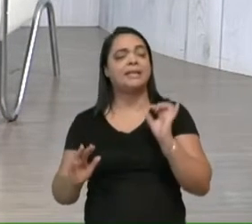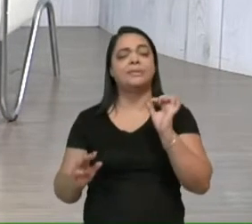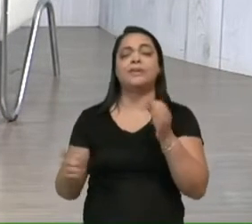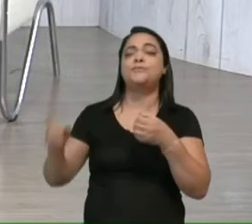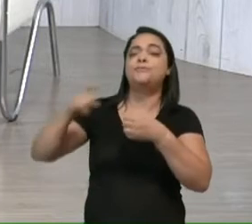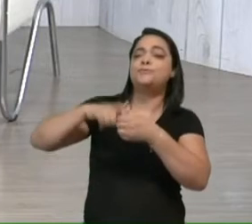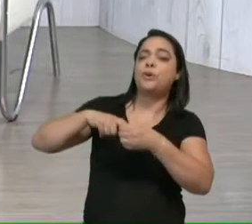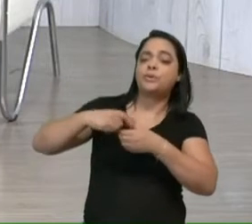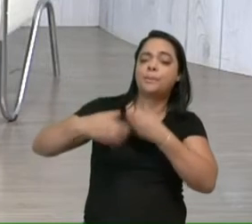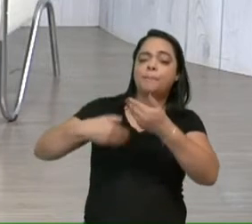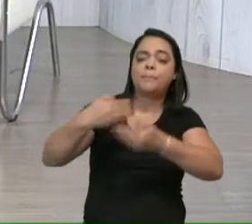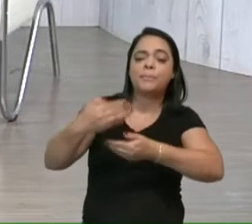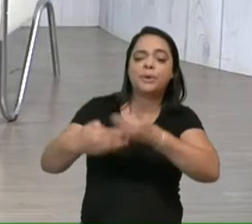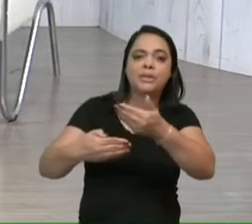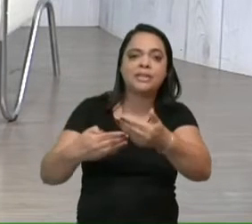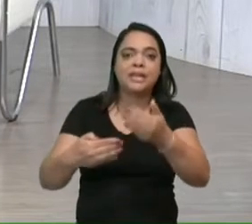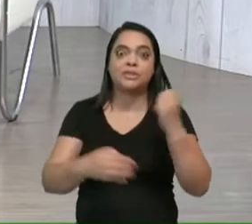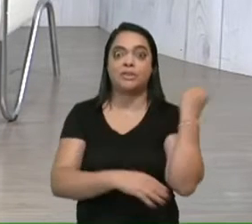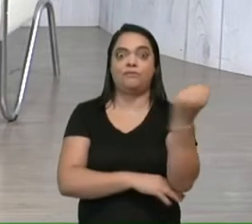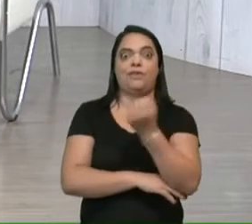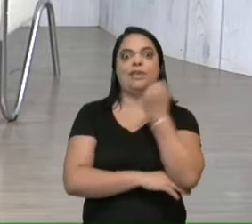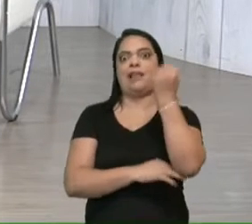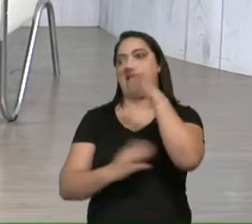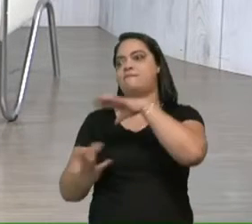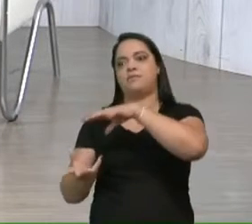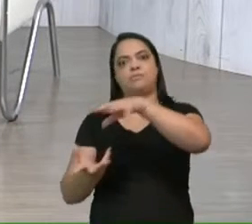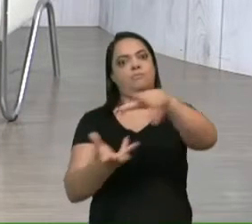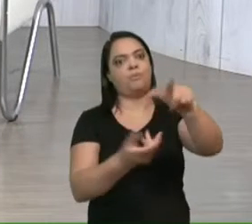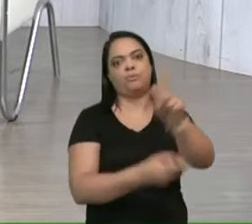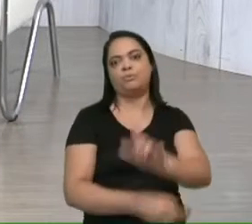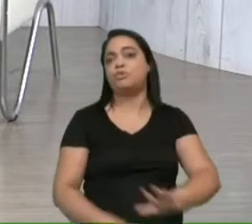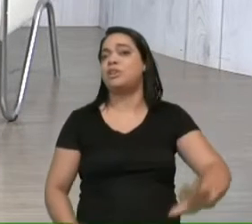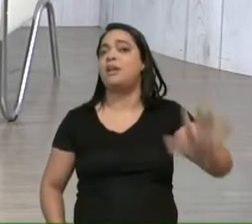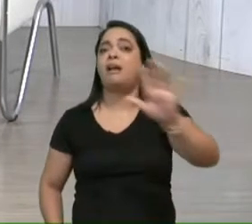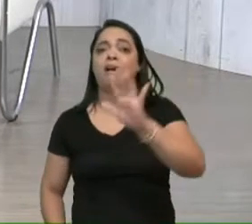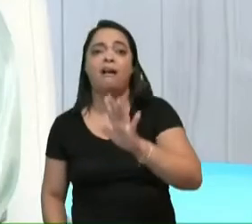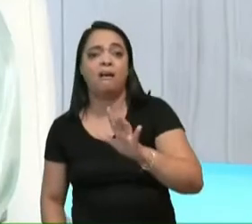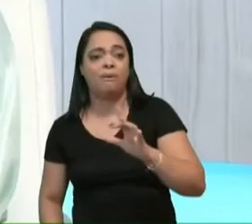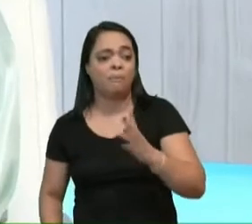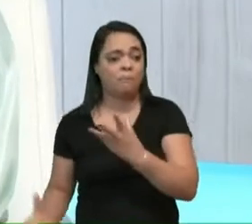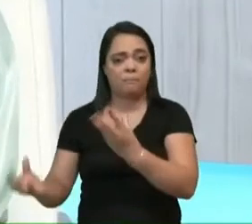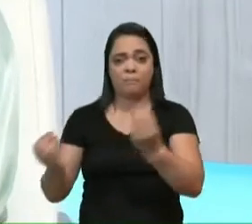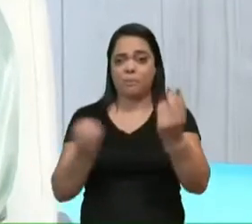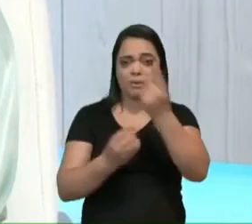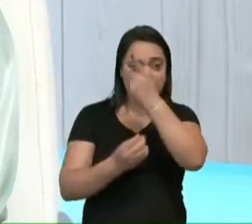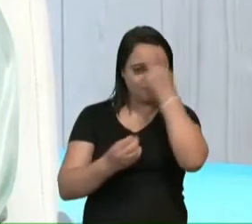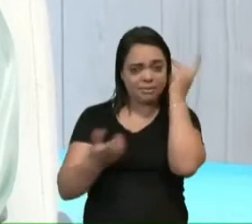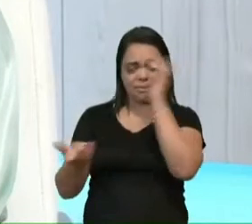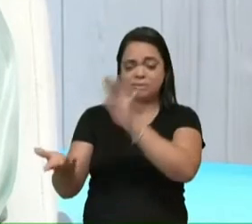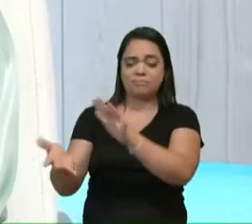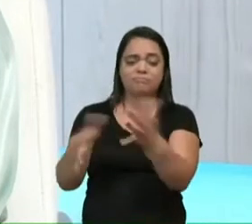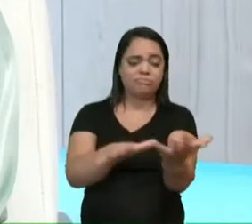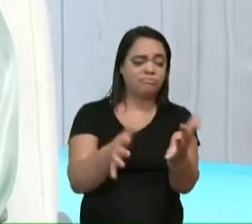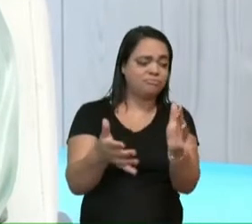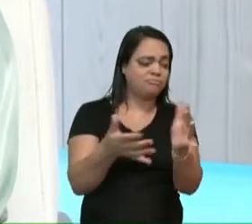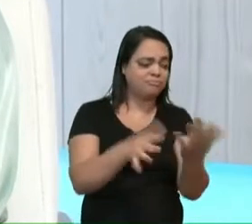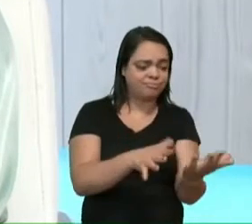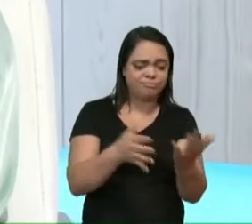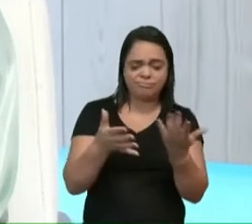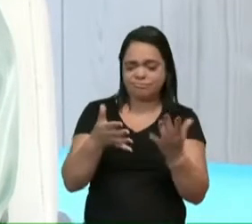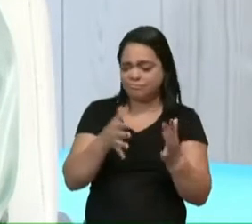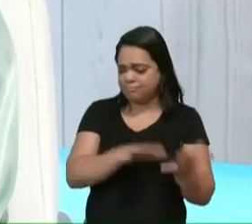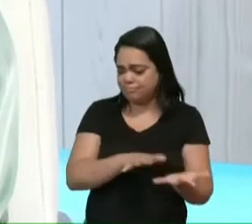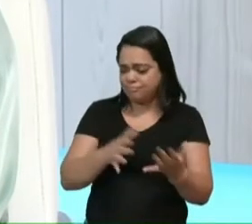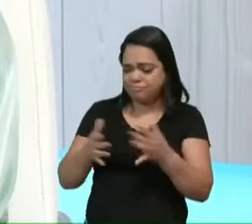processo de gravidade Mundial um um processo que Perdemos muitas pessoas né E